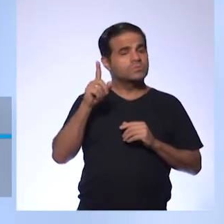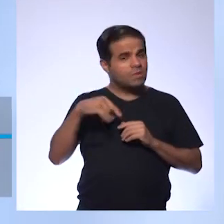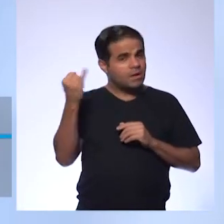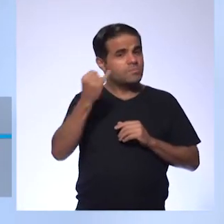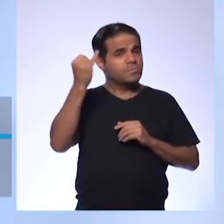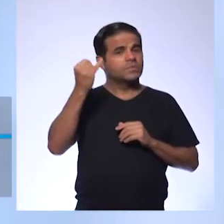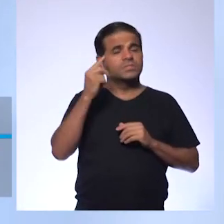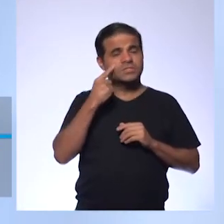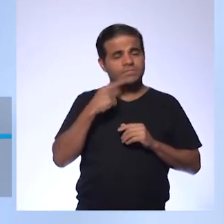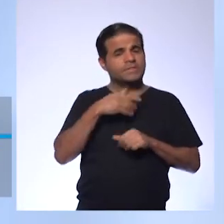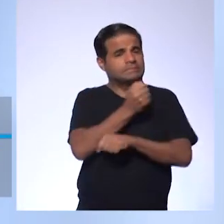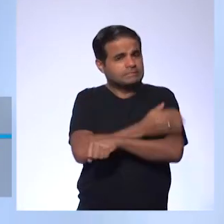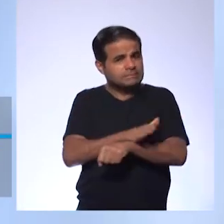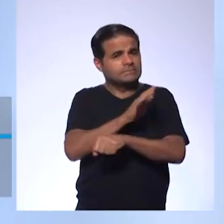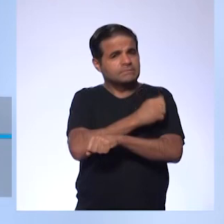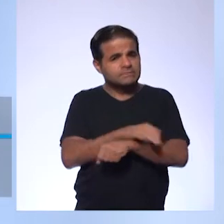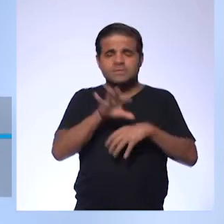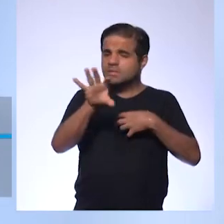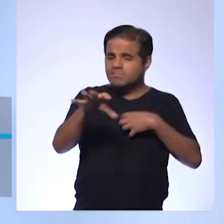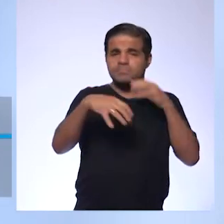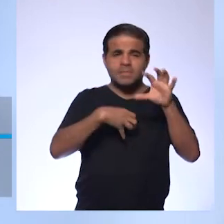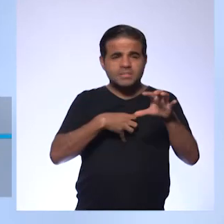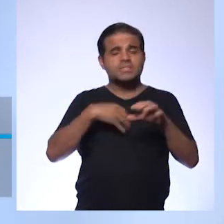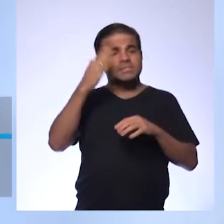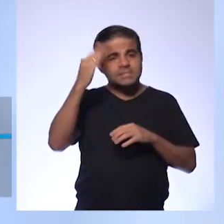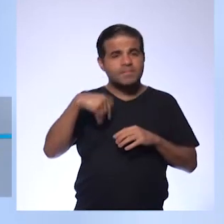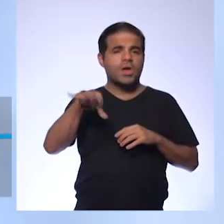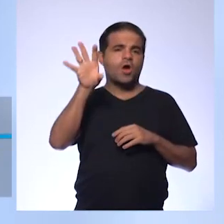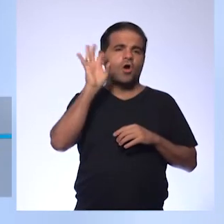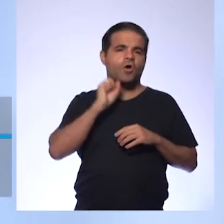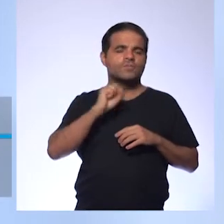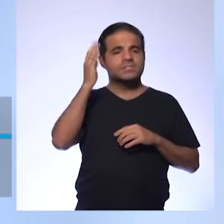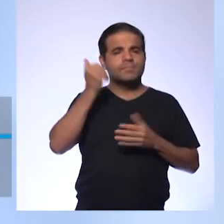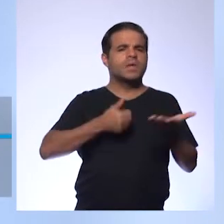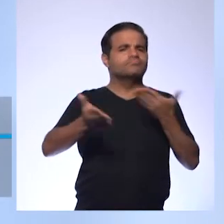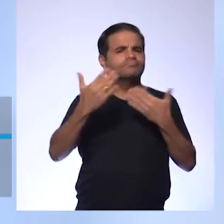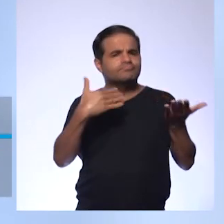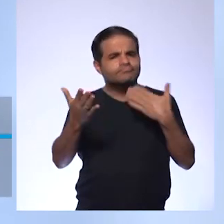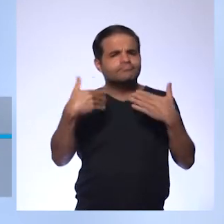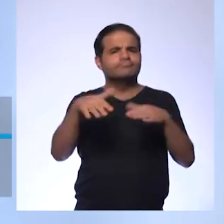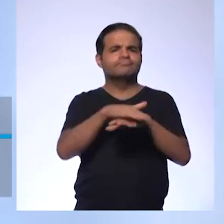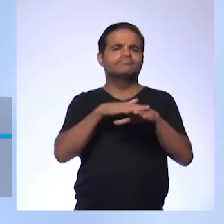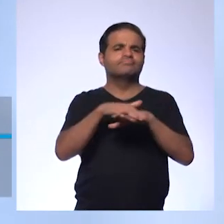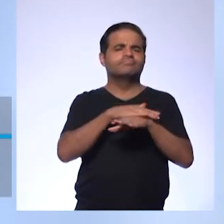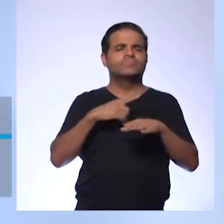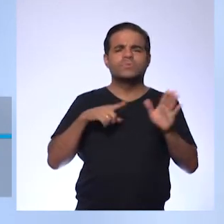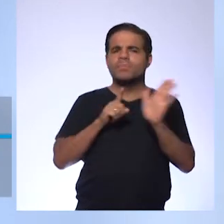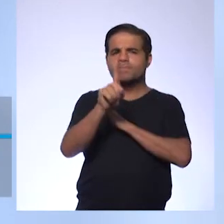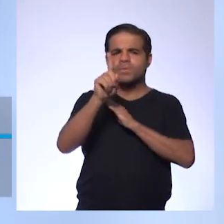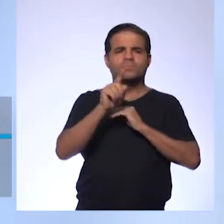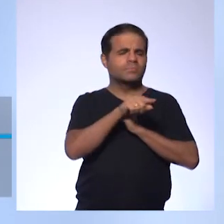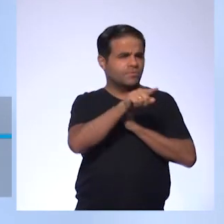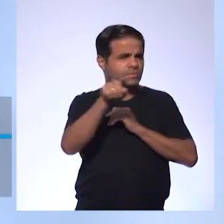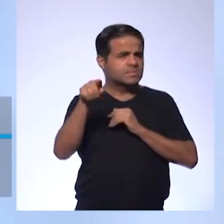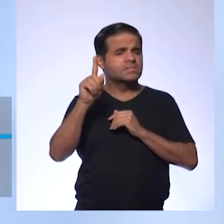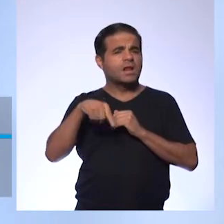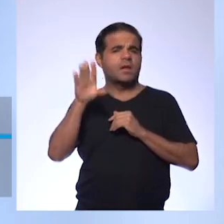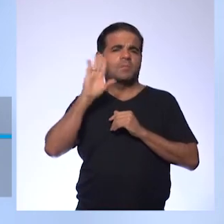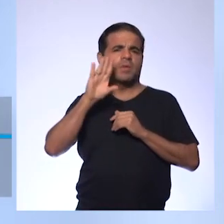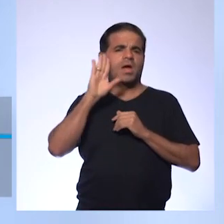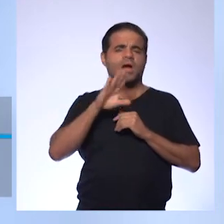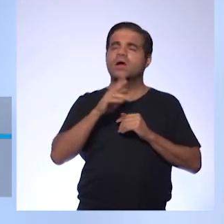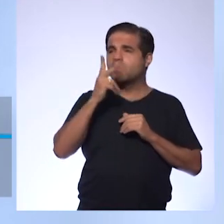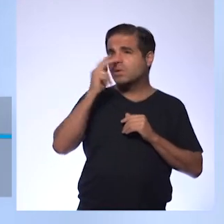importante, exercício de empatia, saber escutar, saber ouvir e saber argumentar. E isso, olha só, eu tenho uma pergunta para vocês que ela é bem bacana. Eu acredito